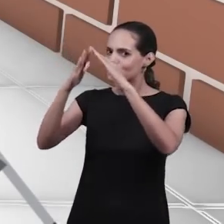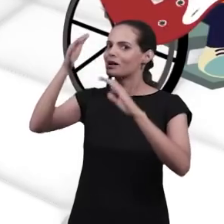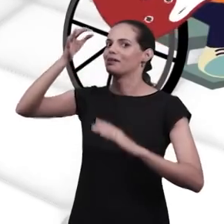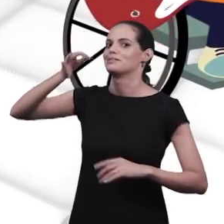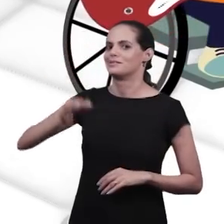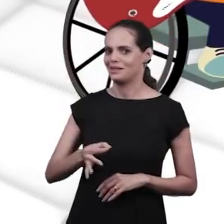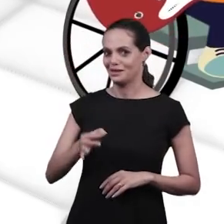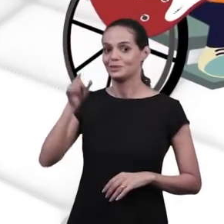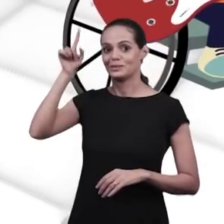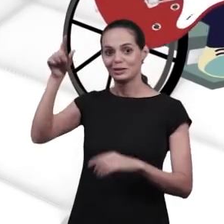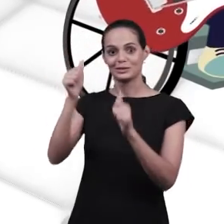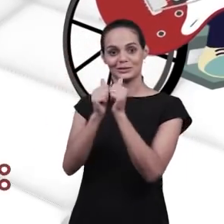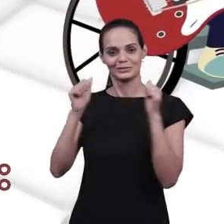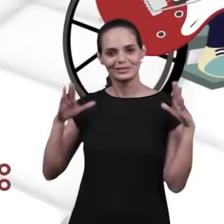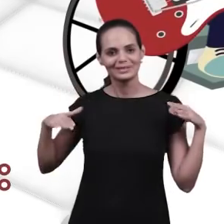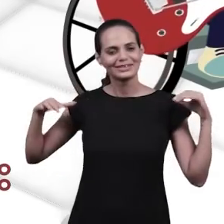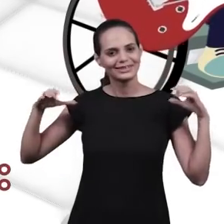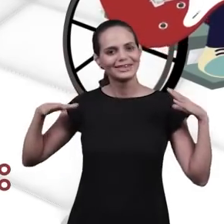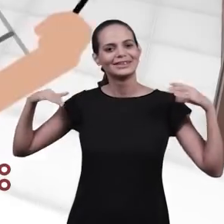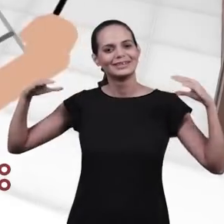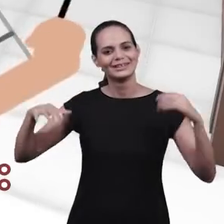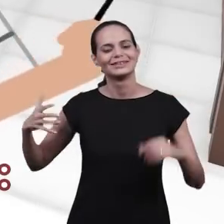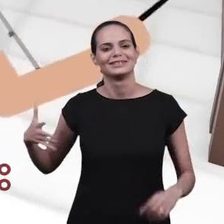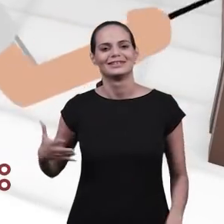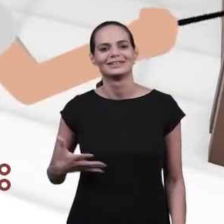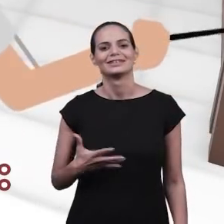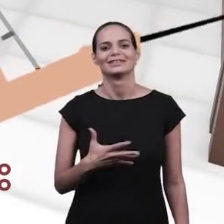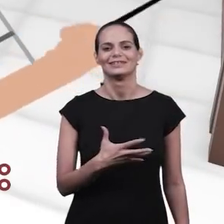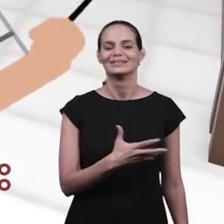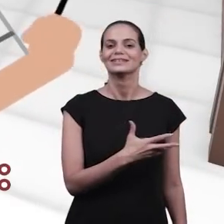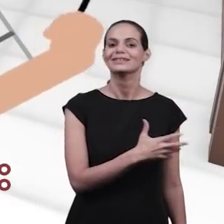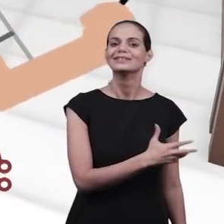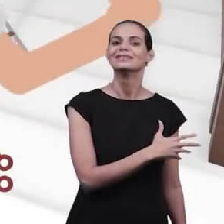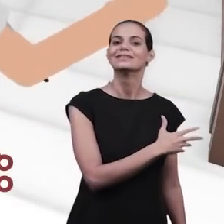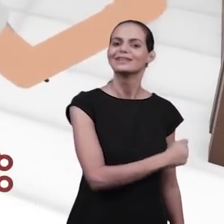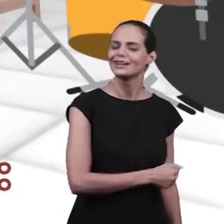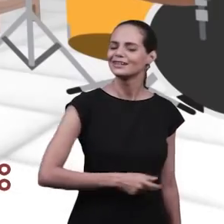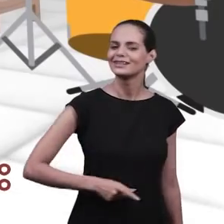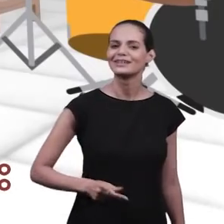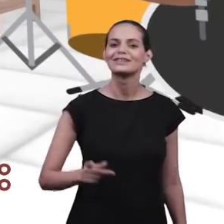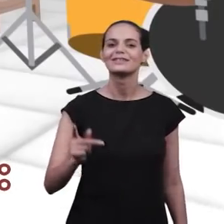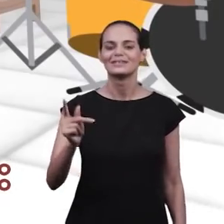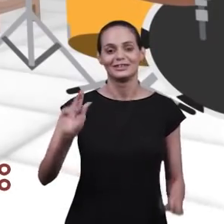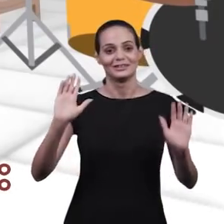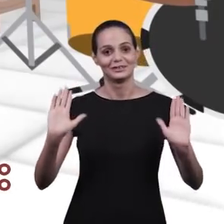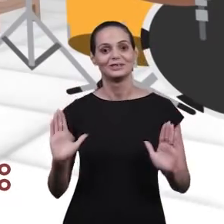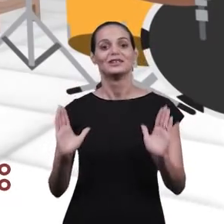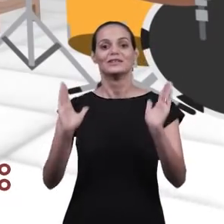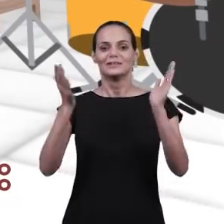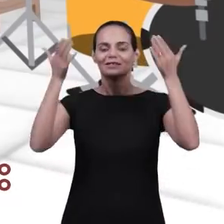vou morar, e com os anjos para sempre adorar.